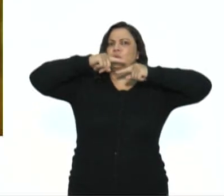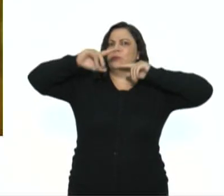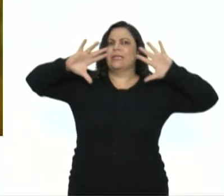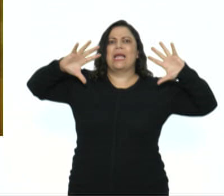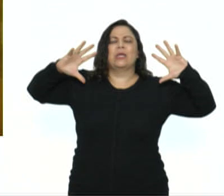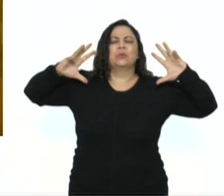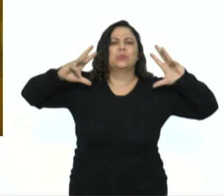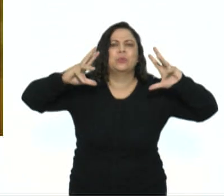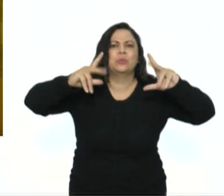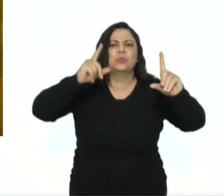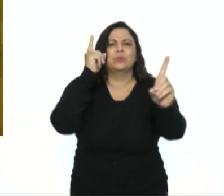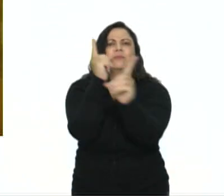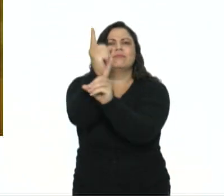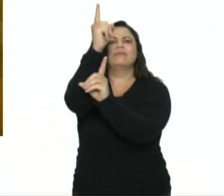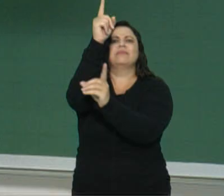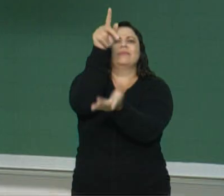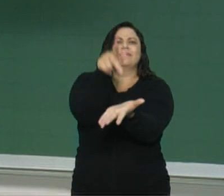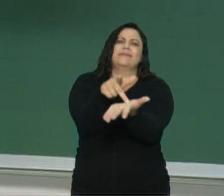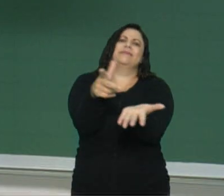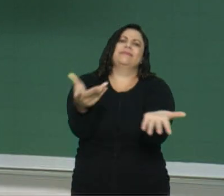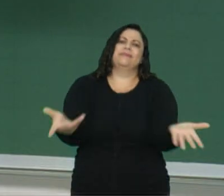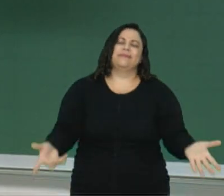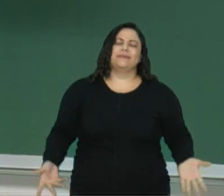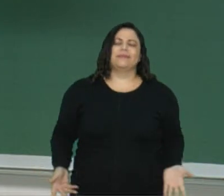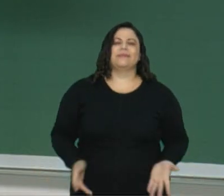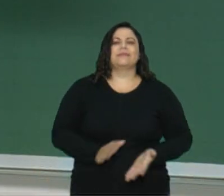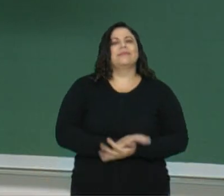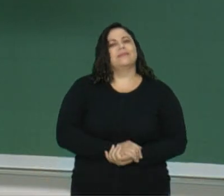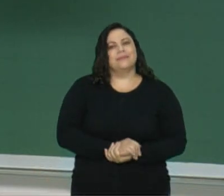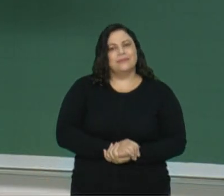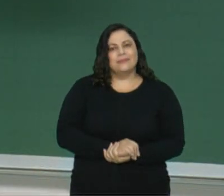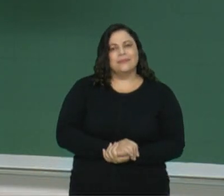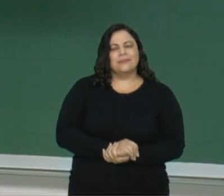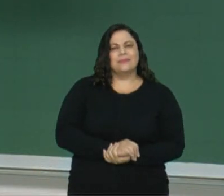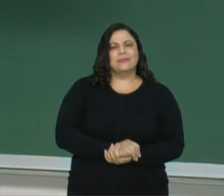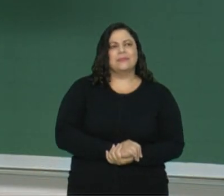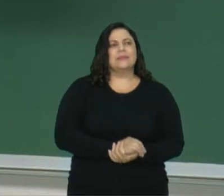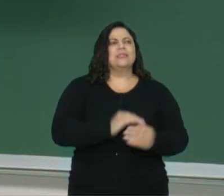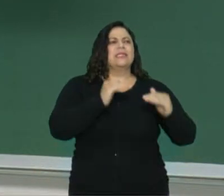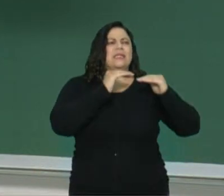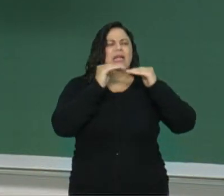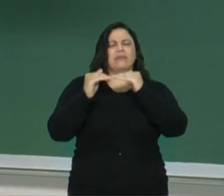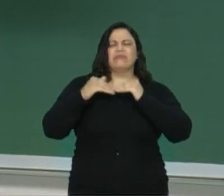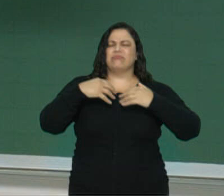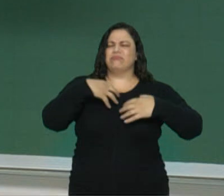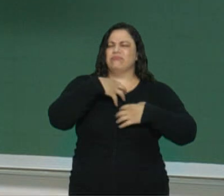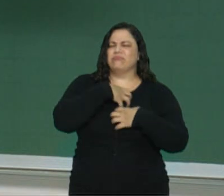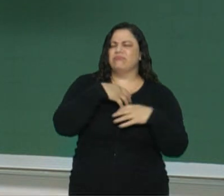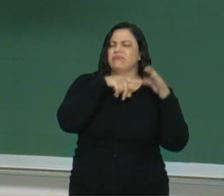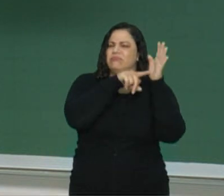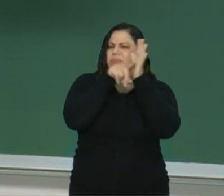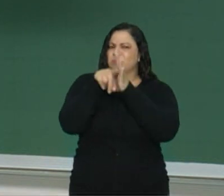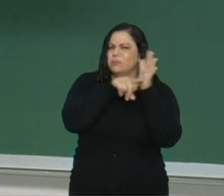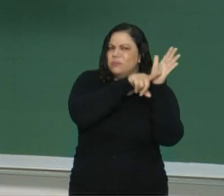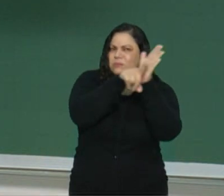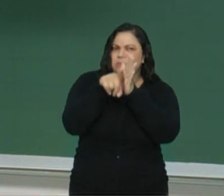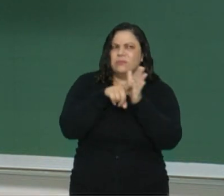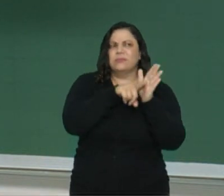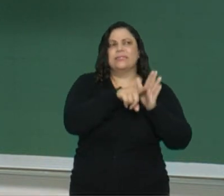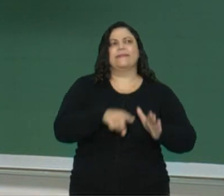uma verdade naquilo. Essa coerência do sentido das pesquisas, das